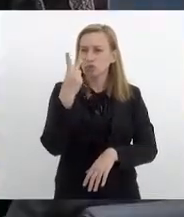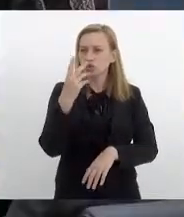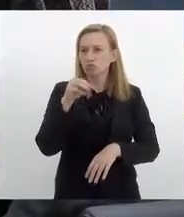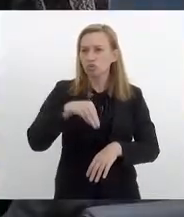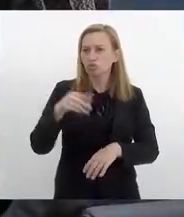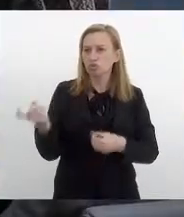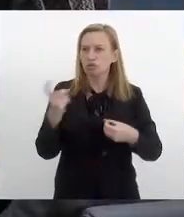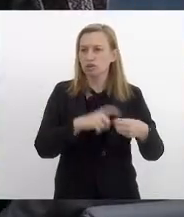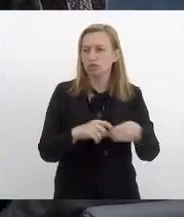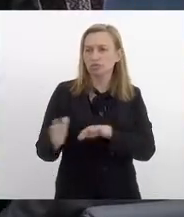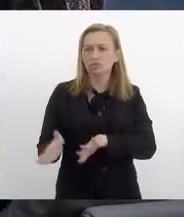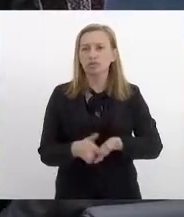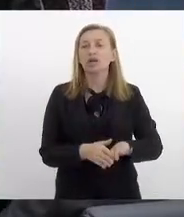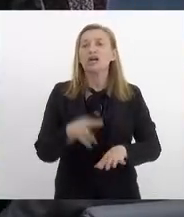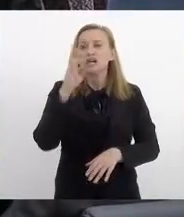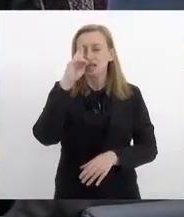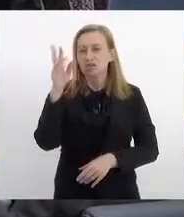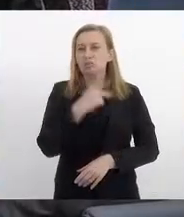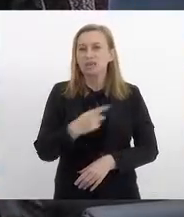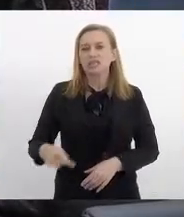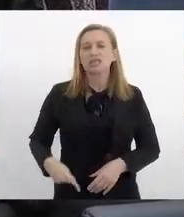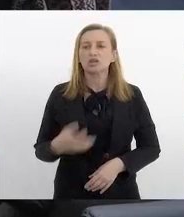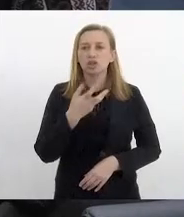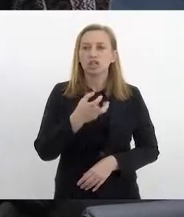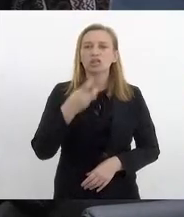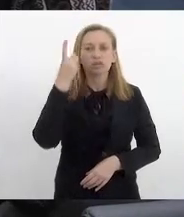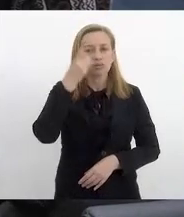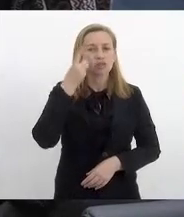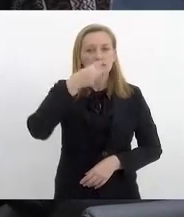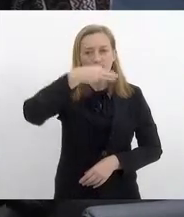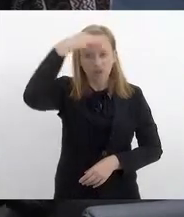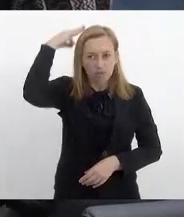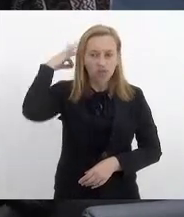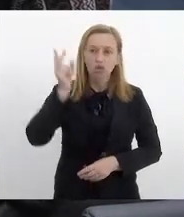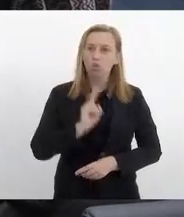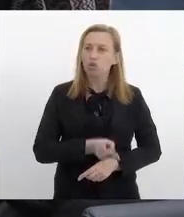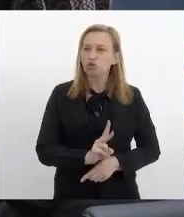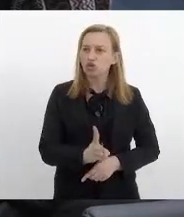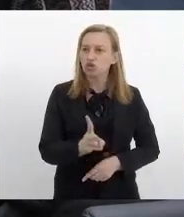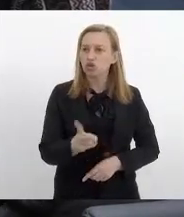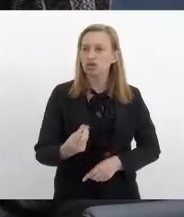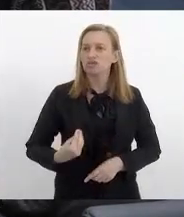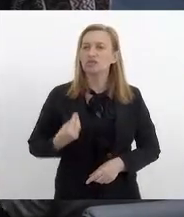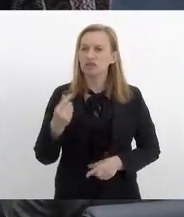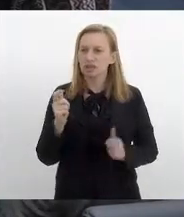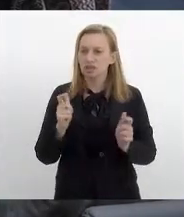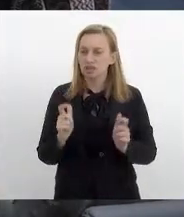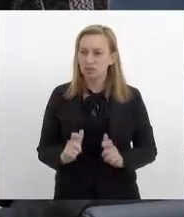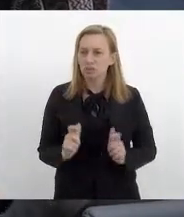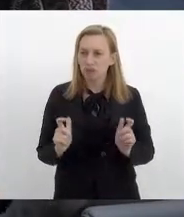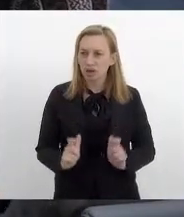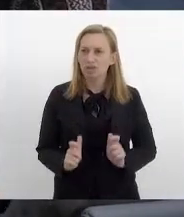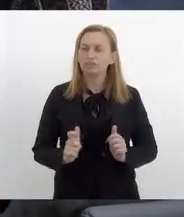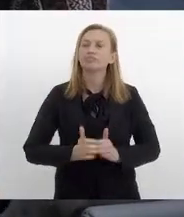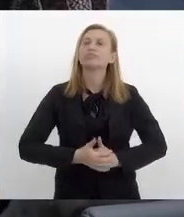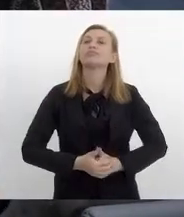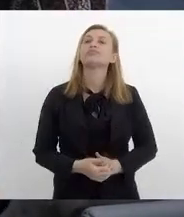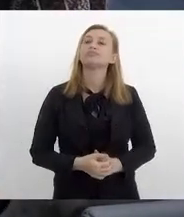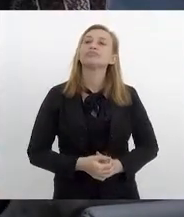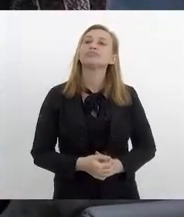Senhor presidente, eu queria que o deputado Márcio Pacheco continuasse presente.